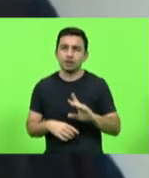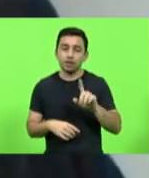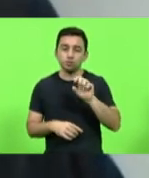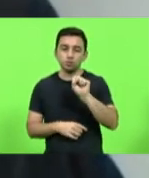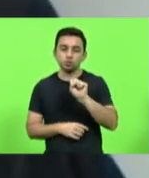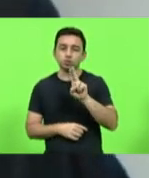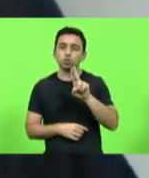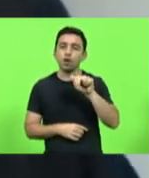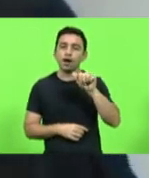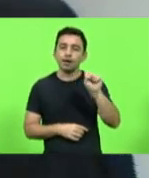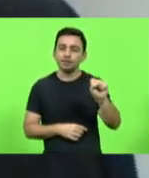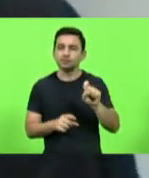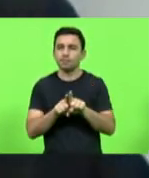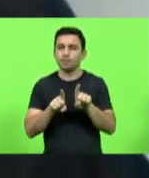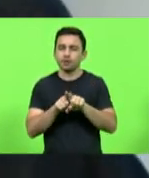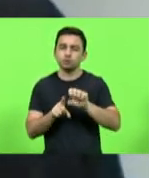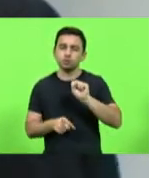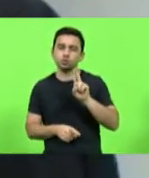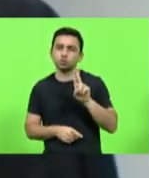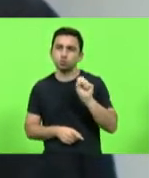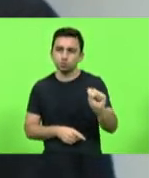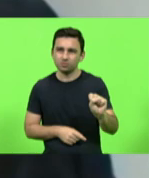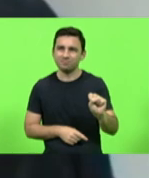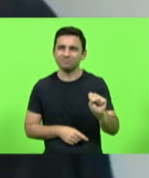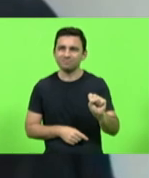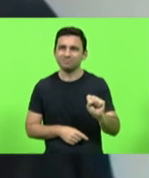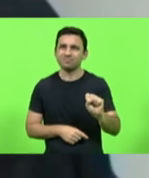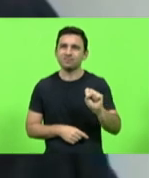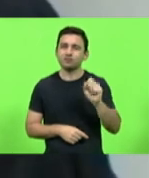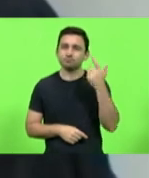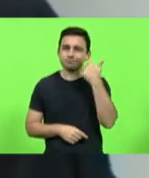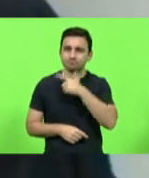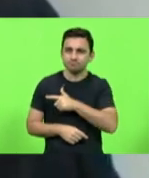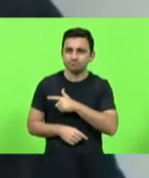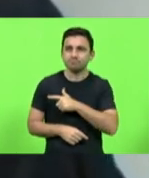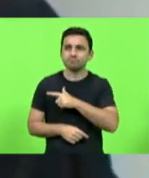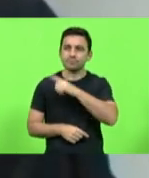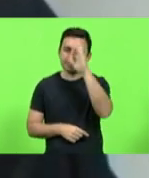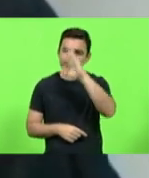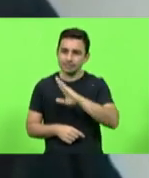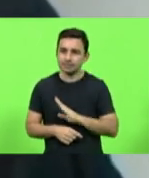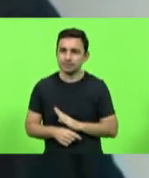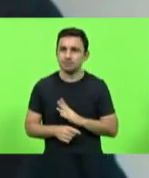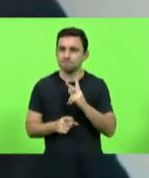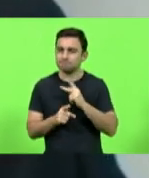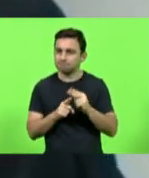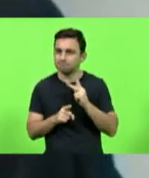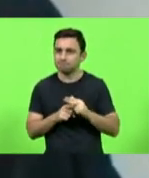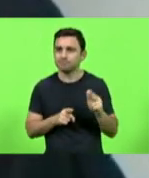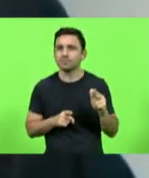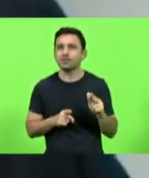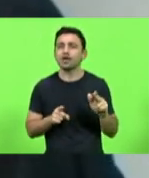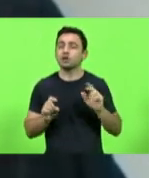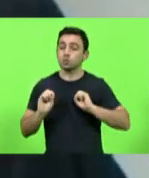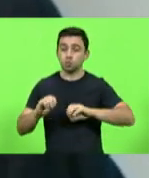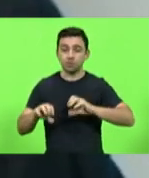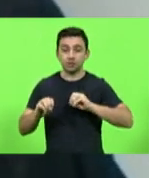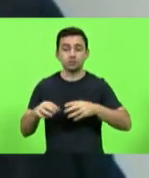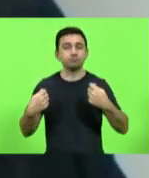SUS como entre várias, mas das grandes conquistas que a nação tem e que a educação tem que aprender